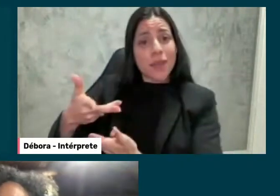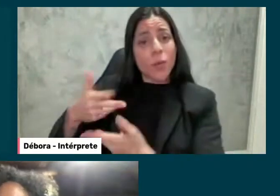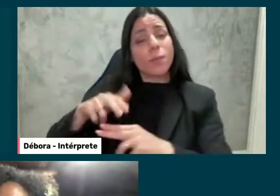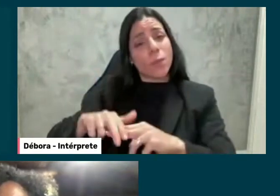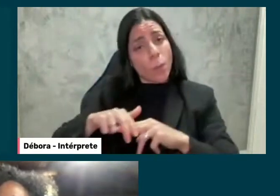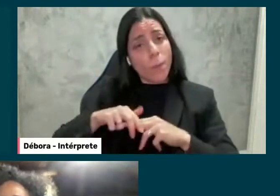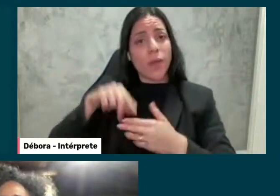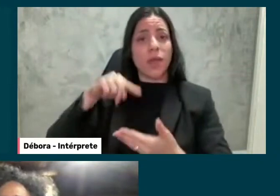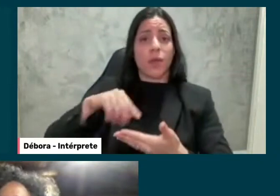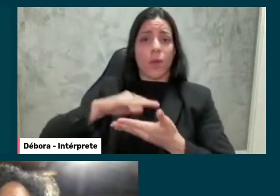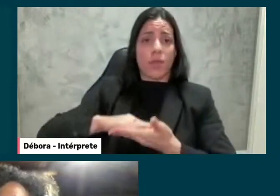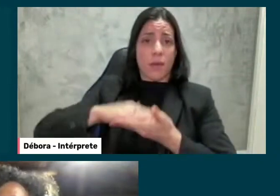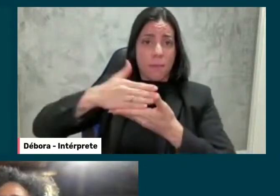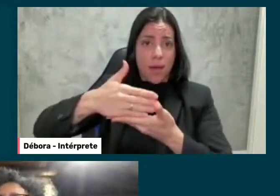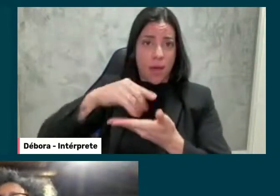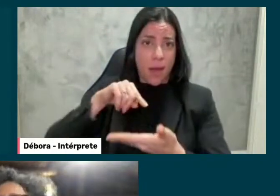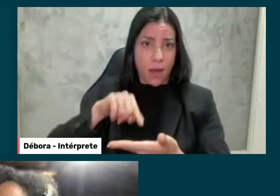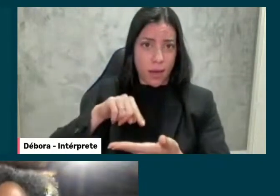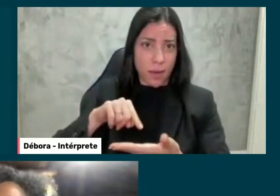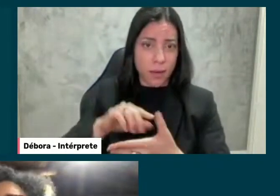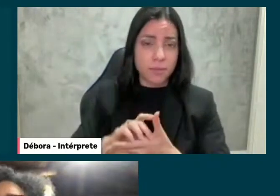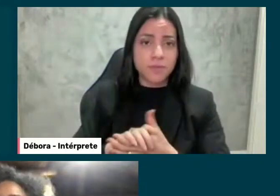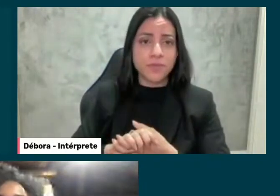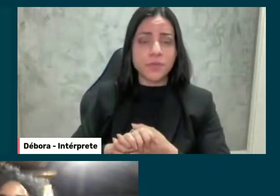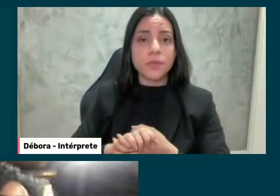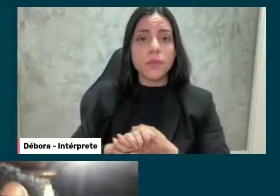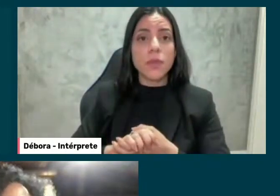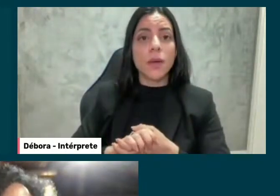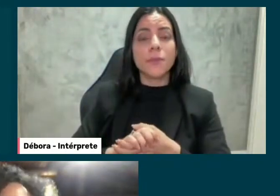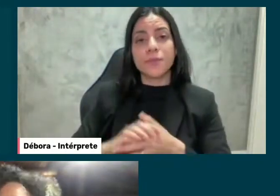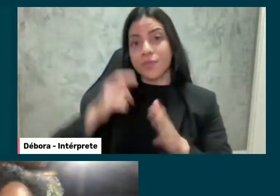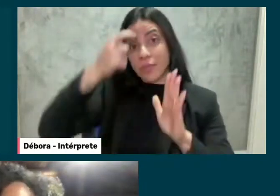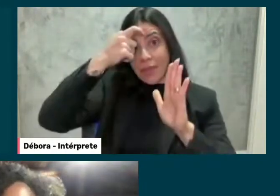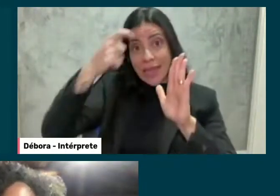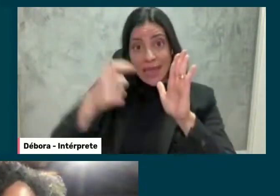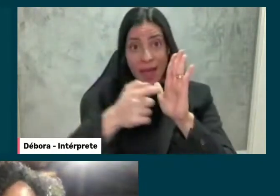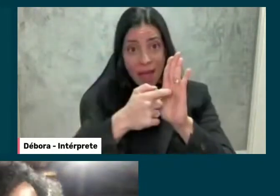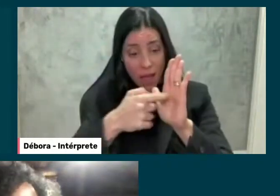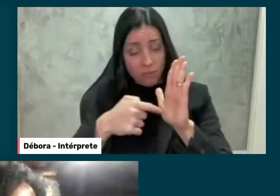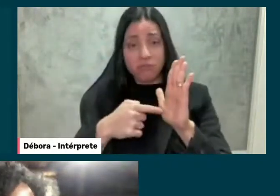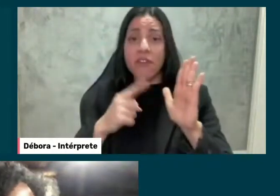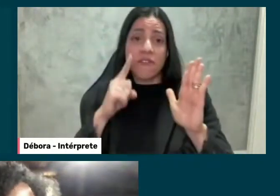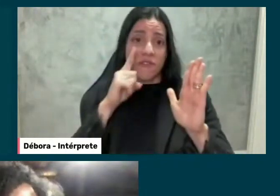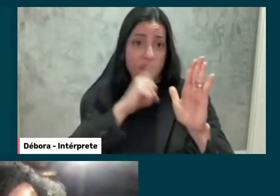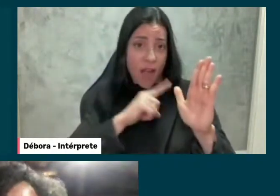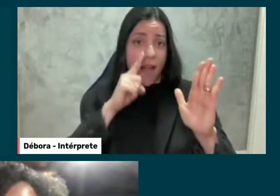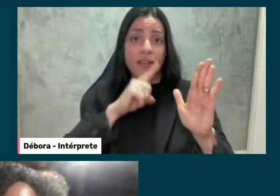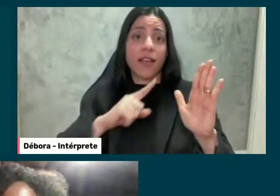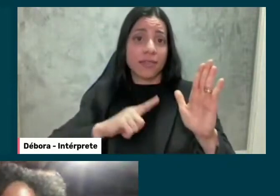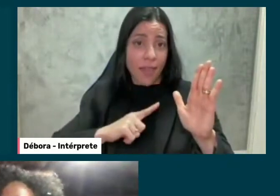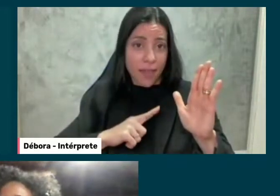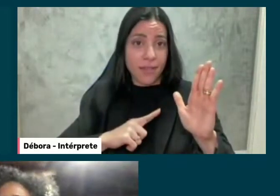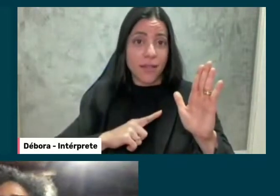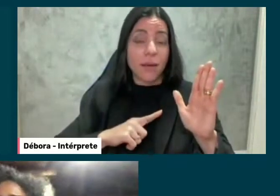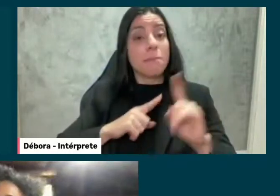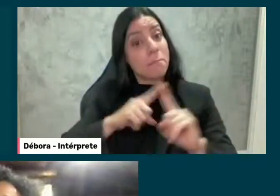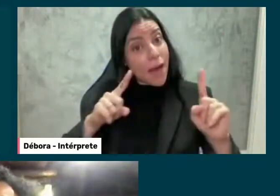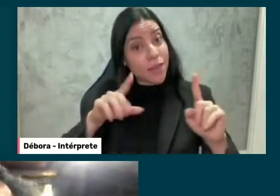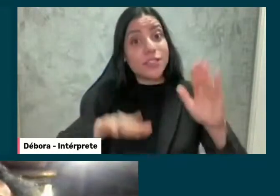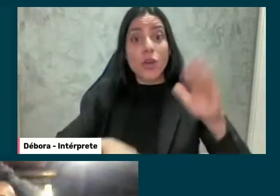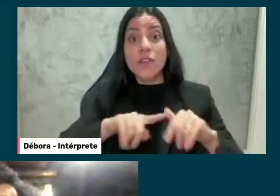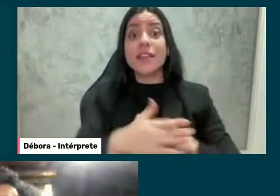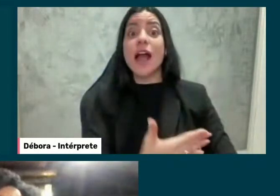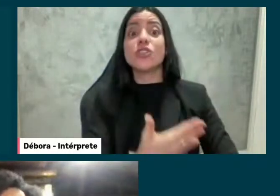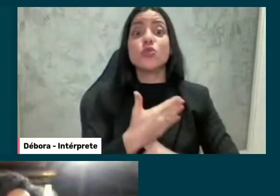Porque, assim como a IA tem falhas, ela também ajuda a preencher talvez algumas lacunas, quando a gente está falando, por exemplo,